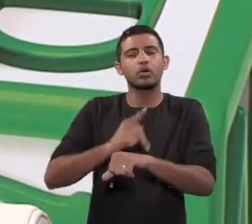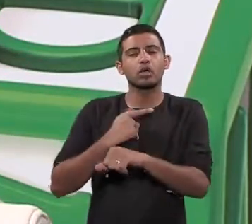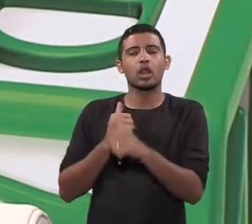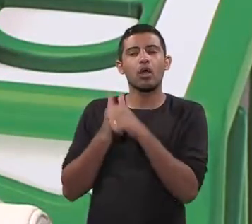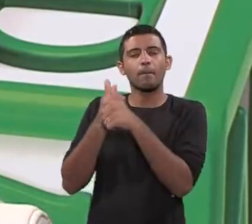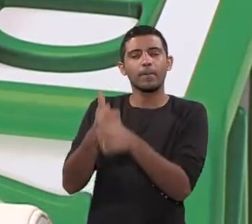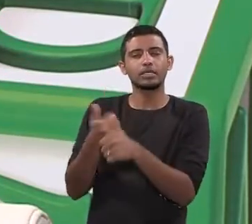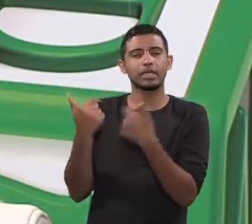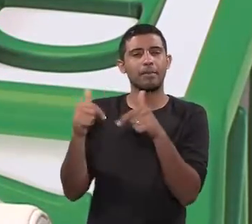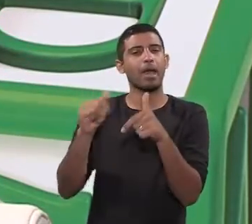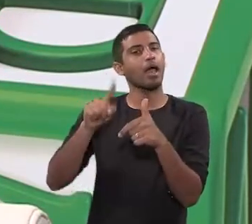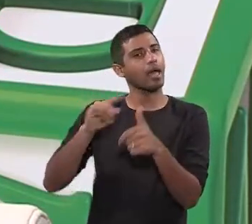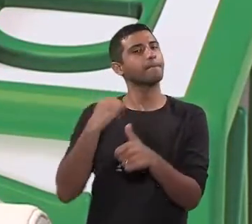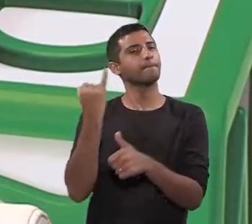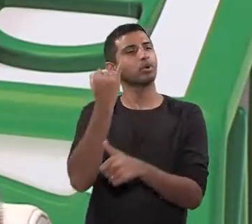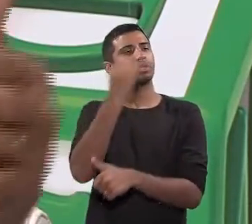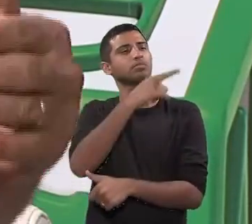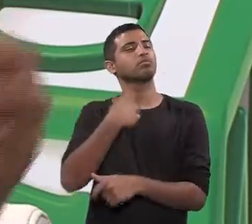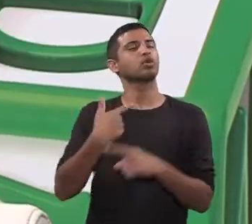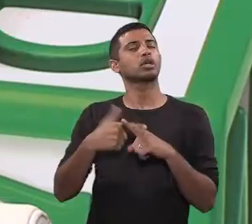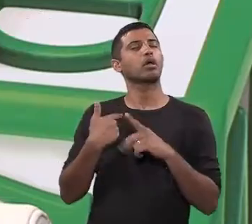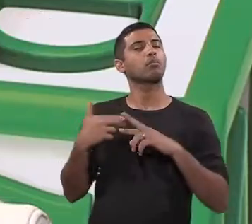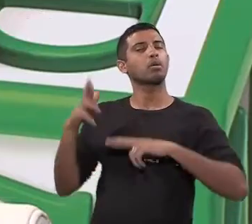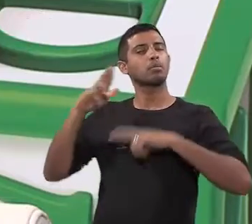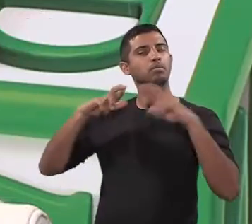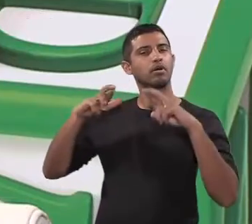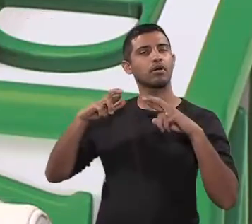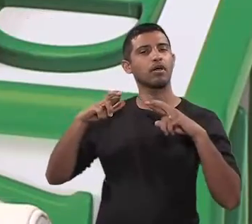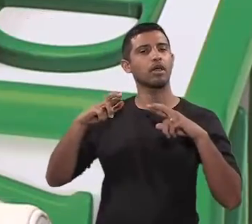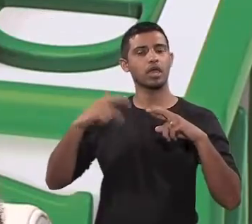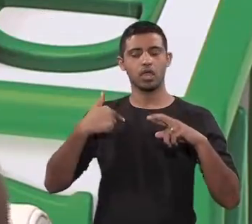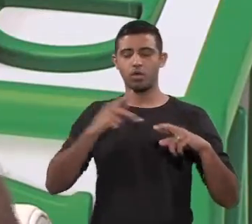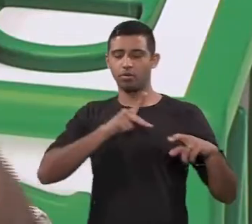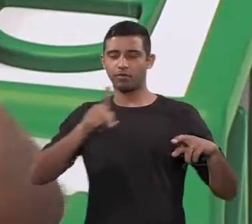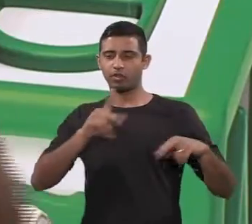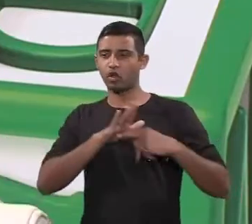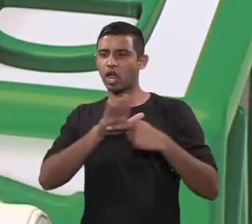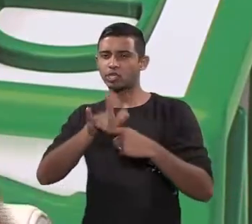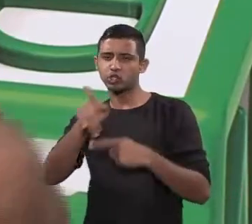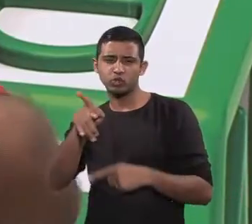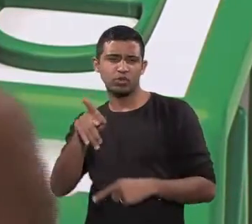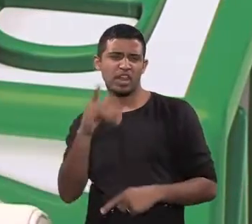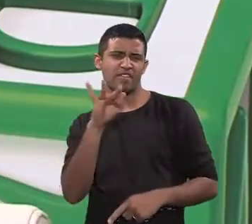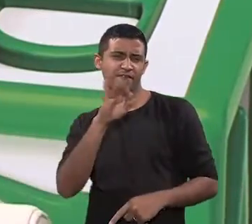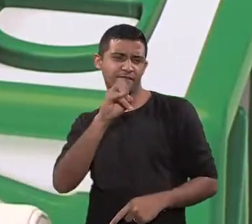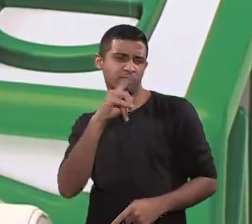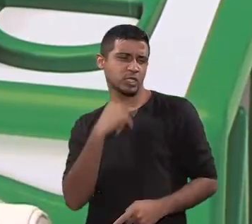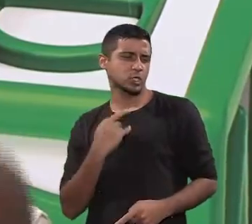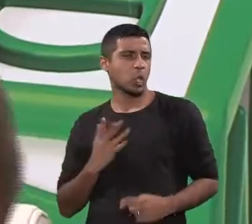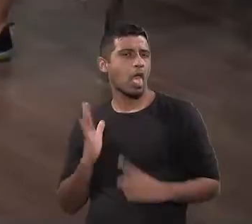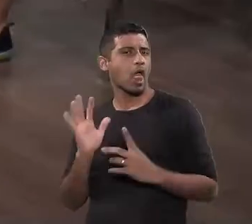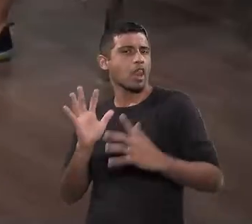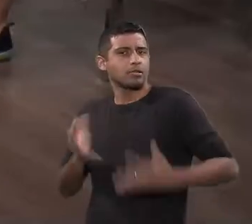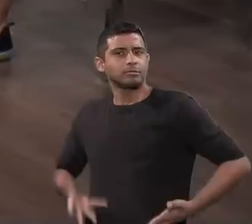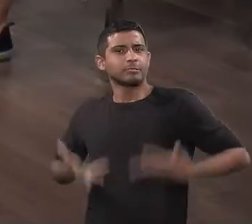acompanhando o trabalho, isso é importante nesse aspecto, porque você cuida do físico e aí você gera prazer, você gera